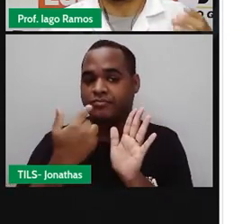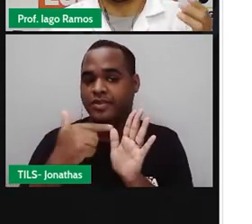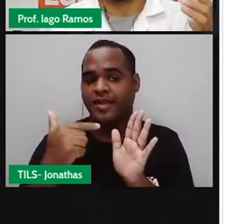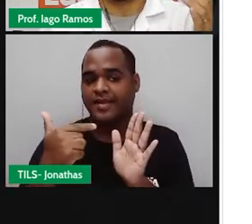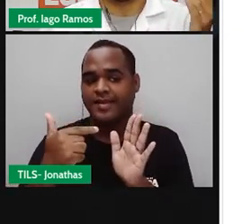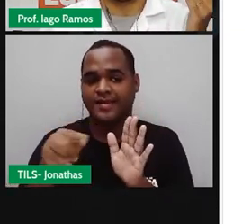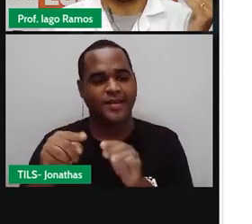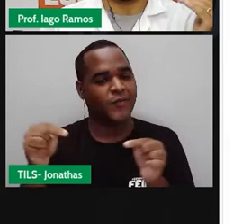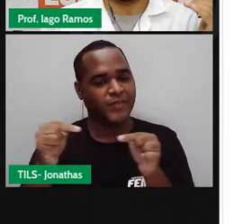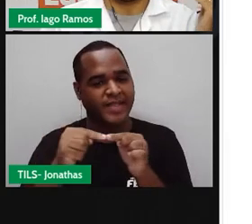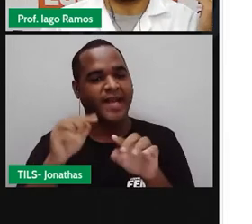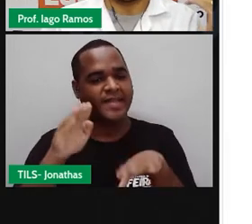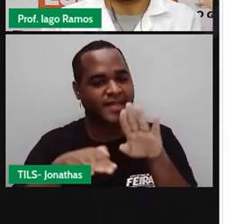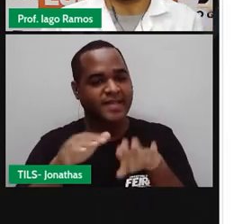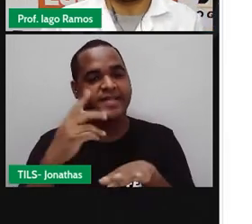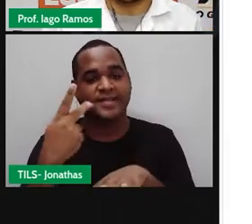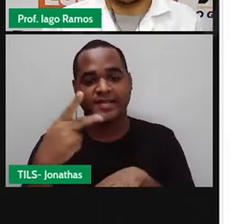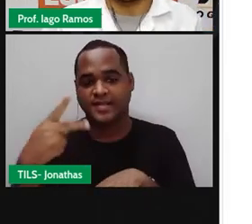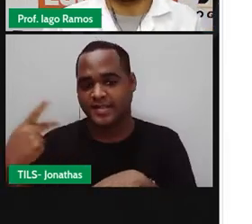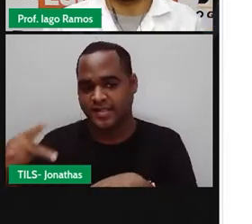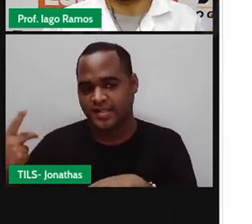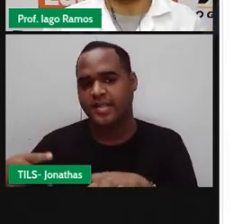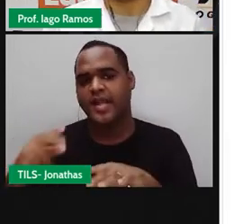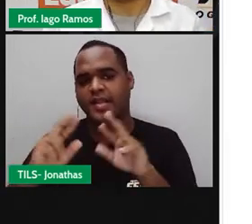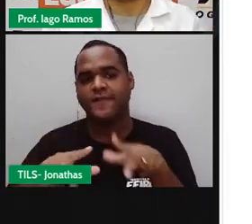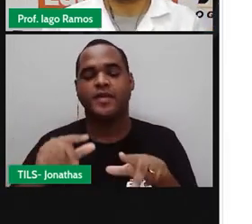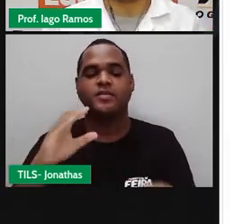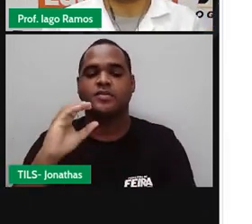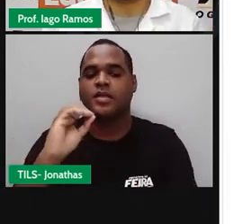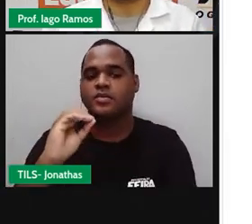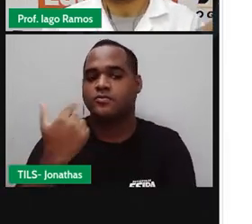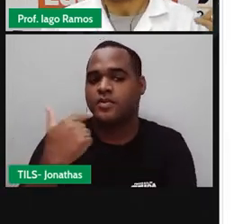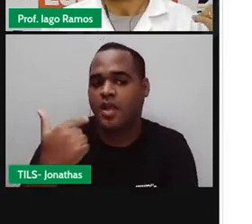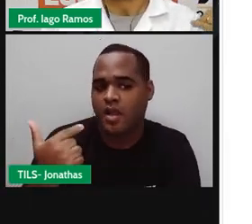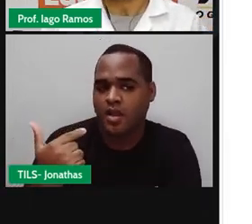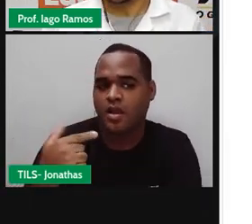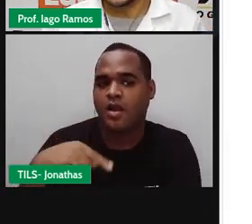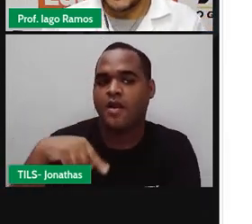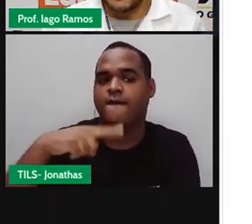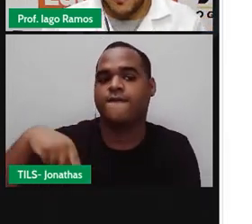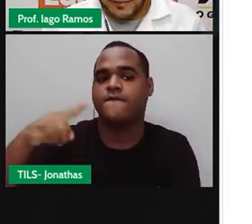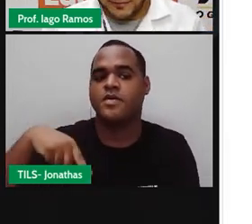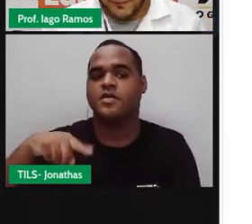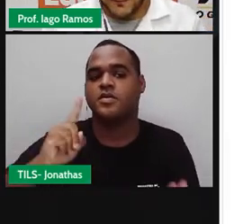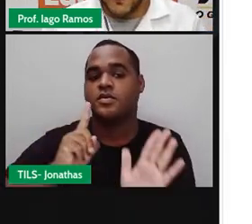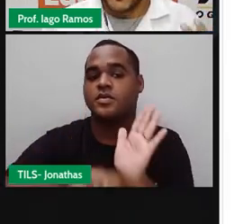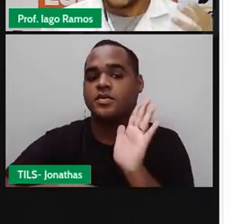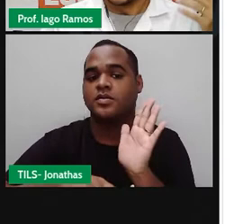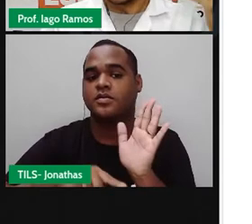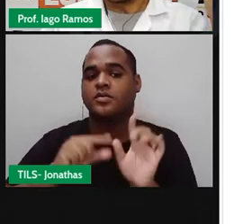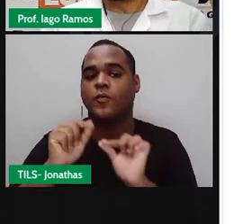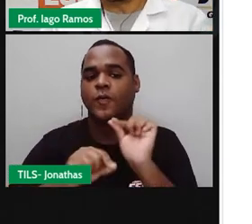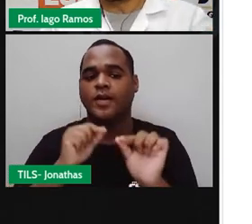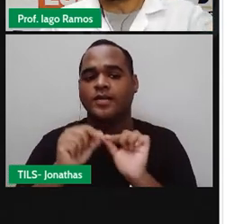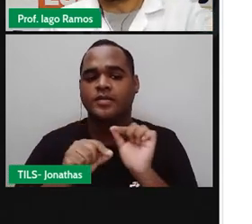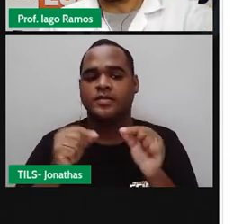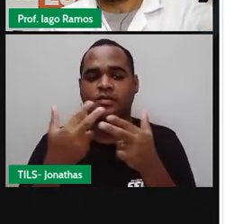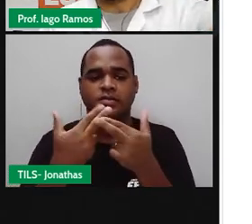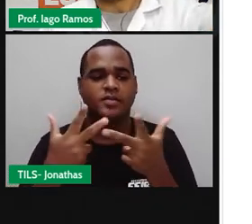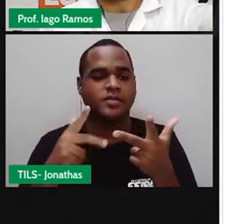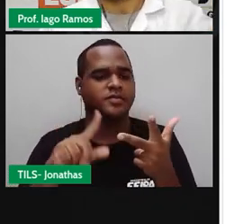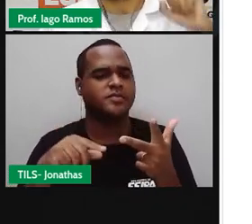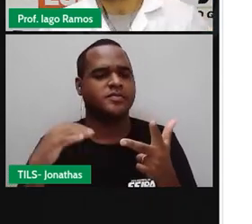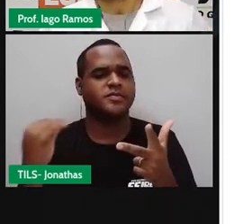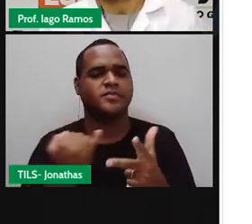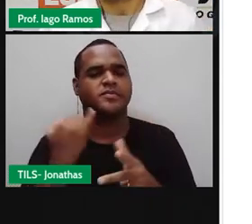geralmente essas que estão abaixo de zero a gente chama de temperaturas negativas. As que estão